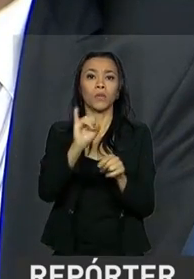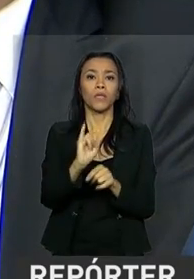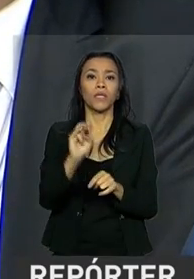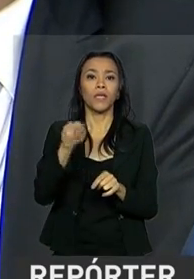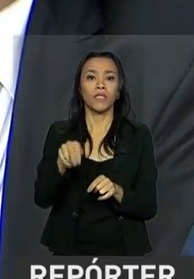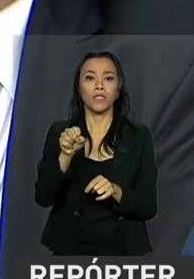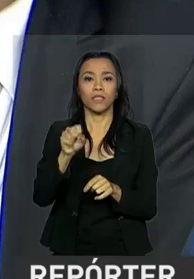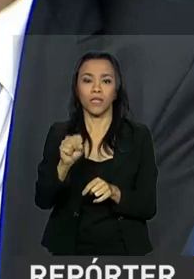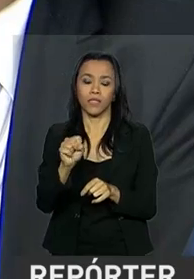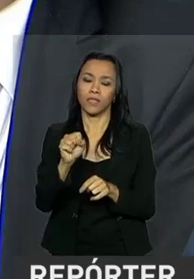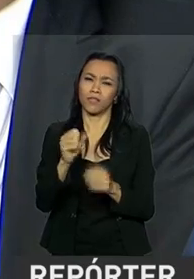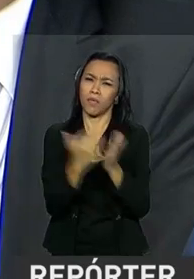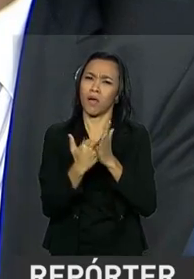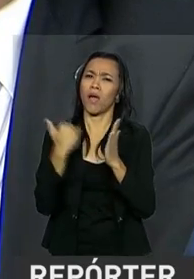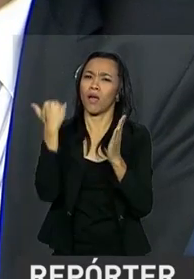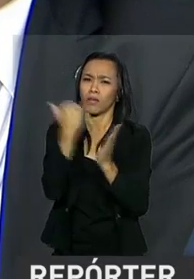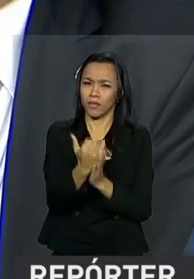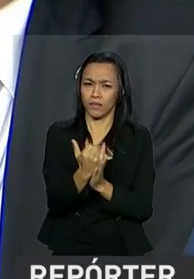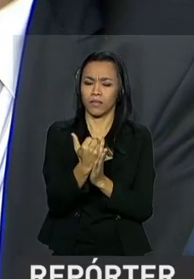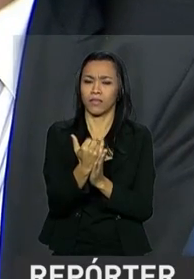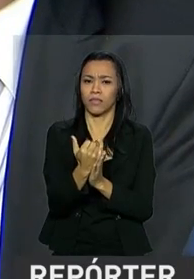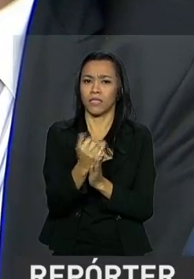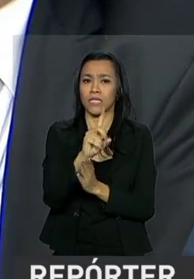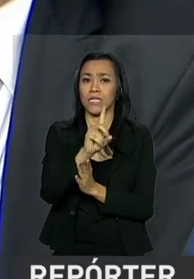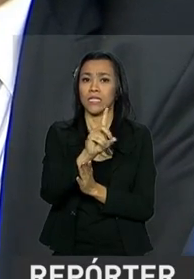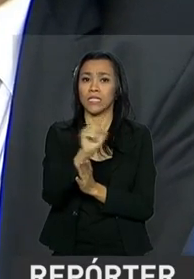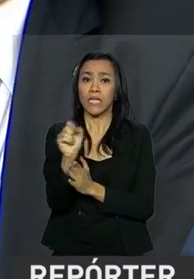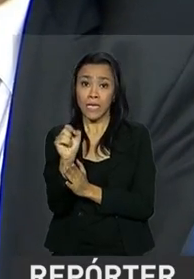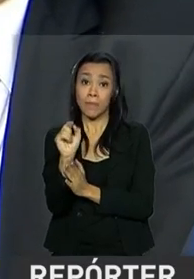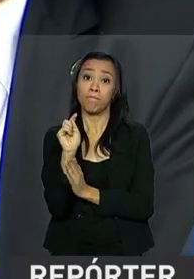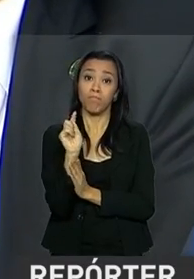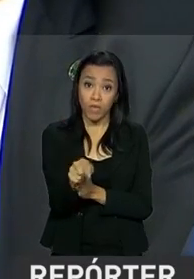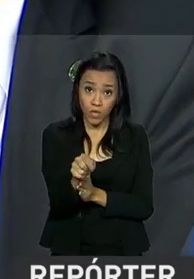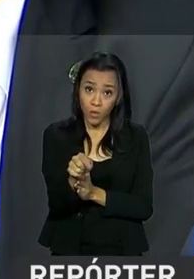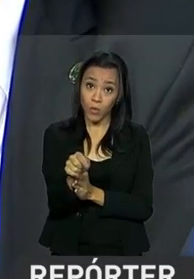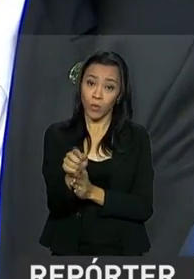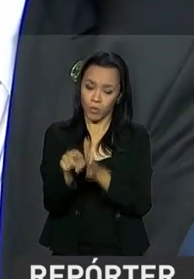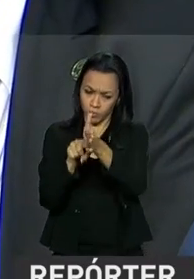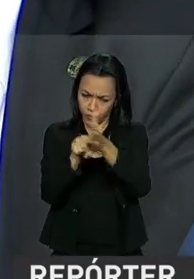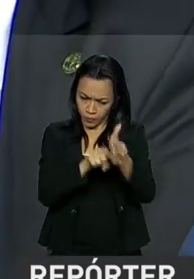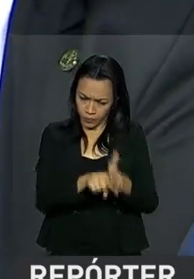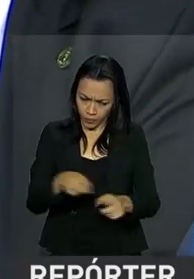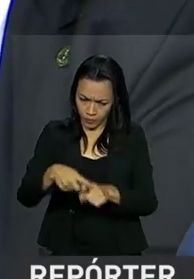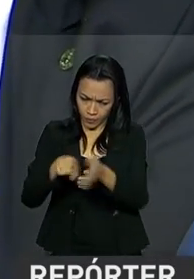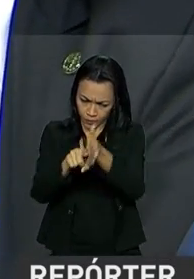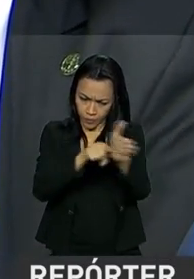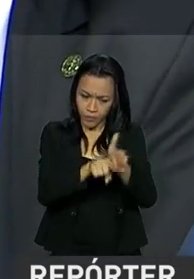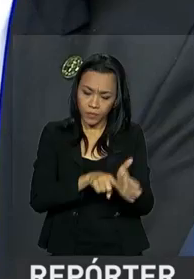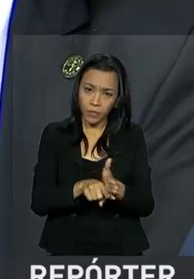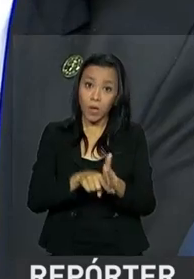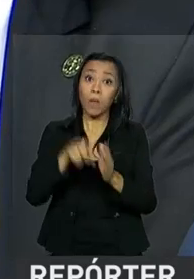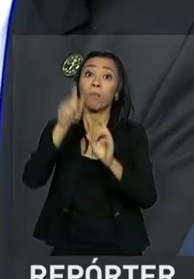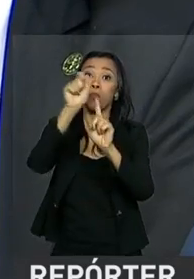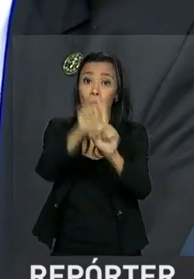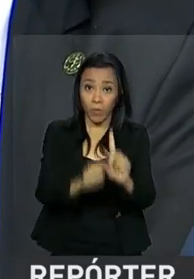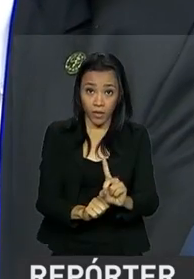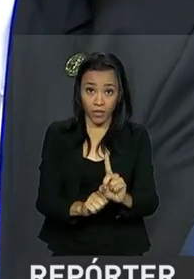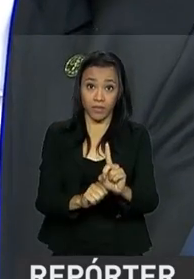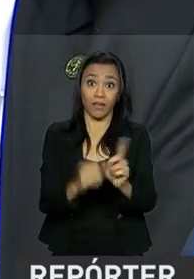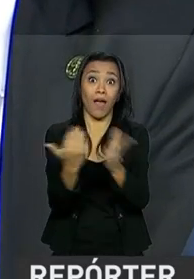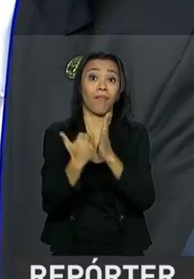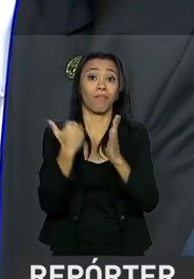em torno de 100.000 perícias eh mês a mais da nossa capacidade de operação o que